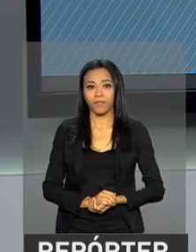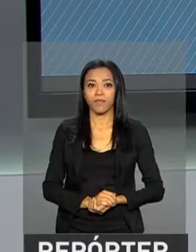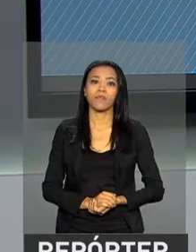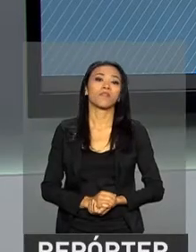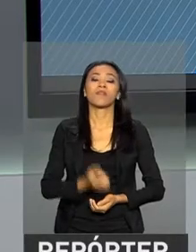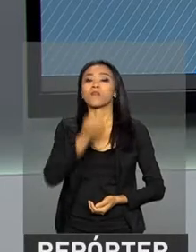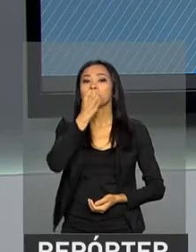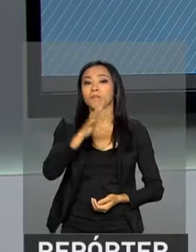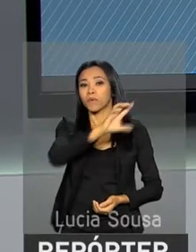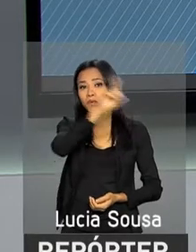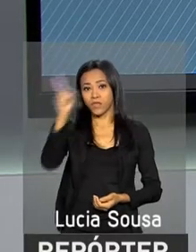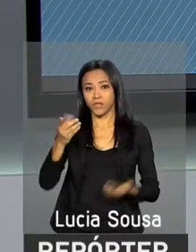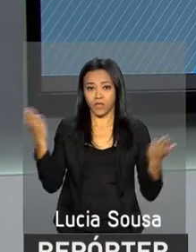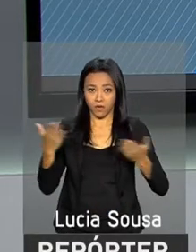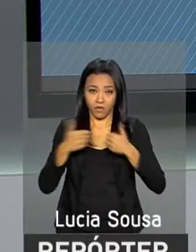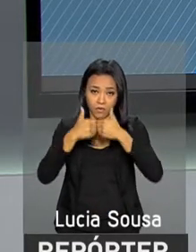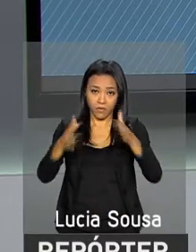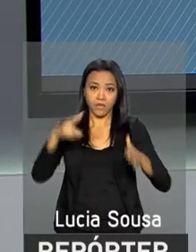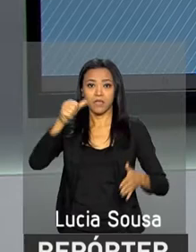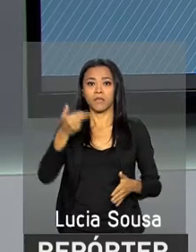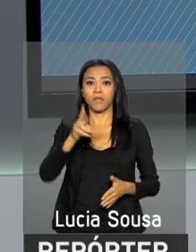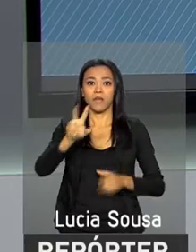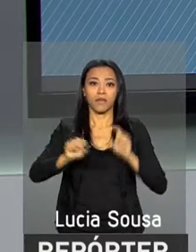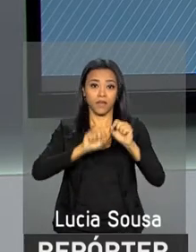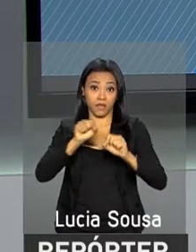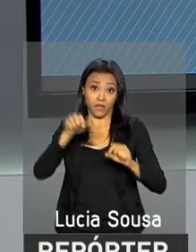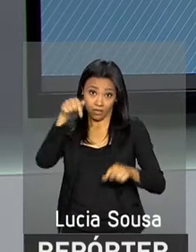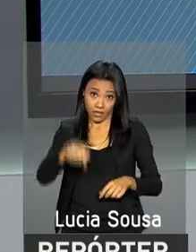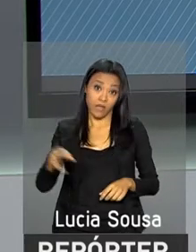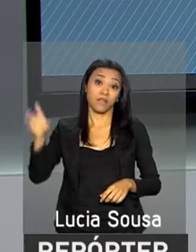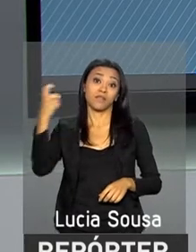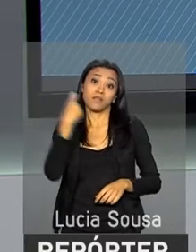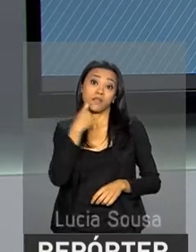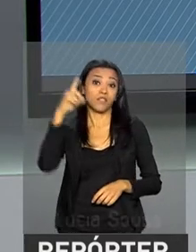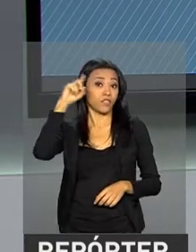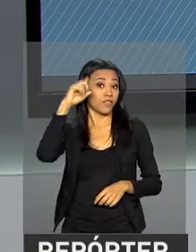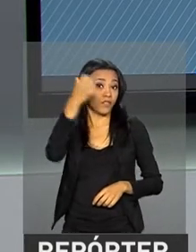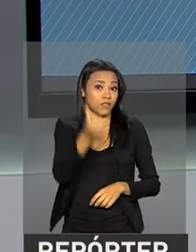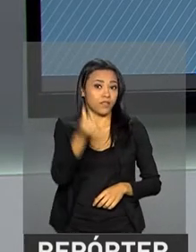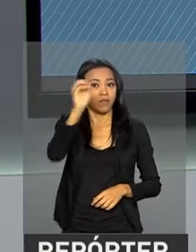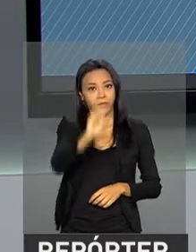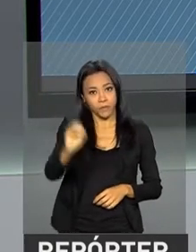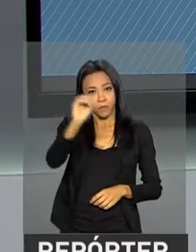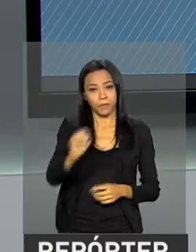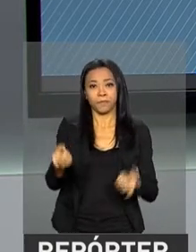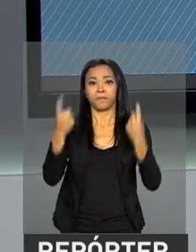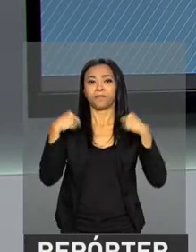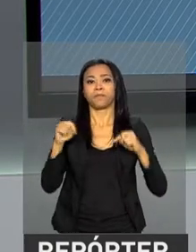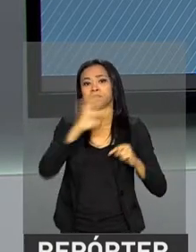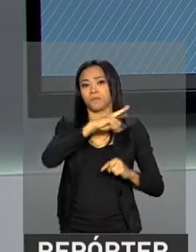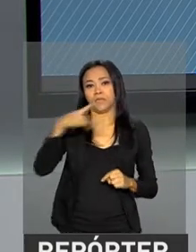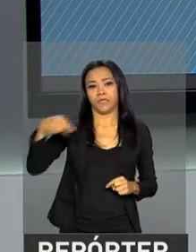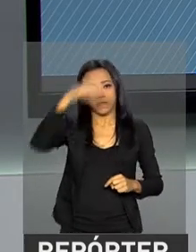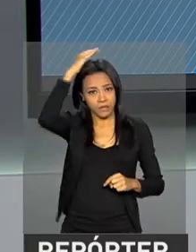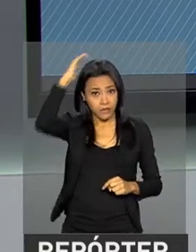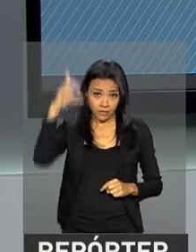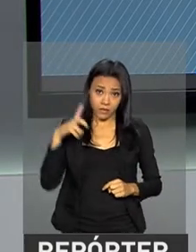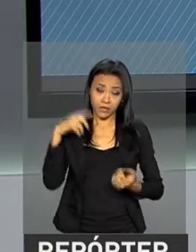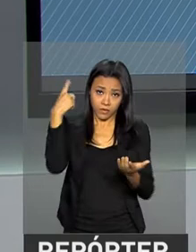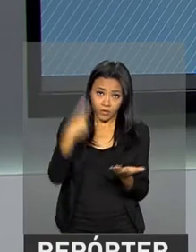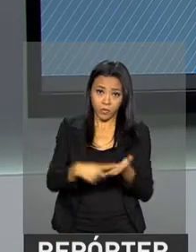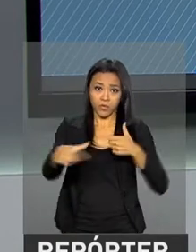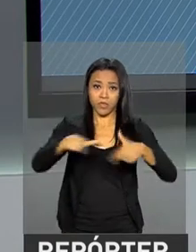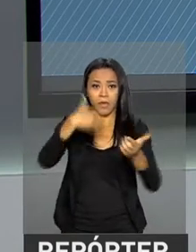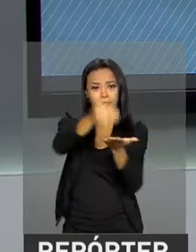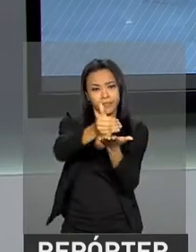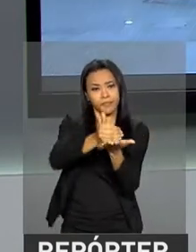Olá, bom dia. Começa agora o repórter NBR desta sexta-feira, 6 de outubro. O presidente Michel Temer tem agenda hoje aqui em Brasília e